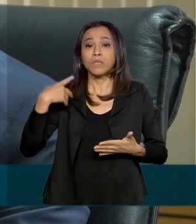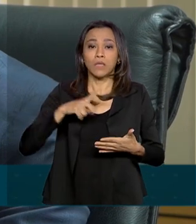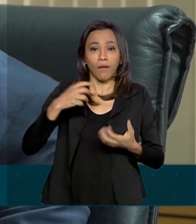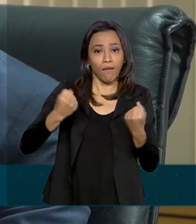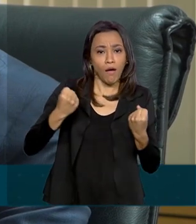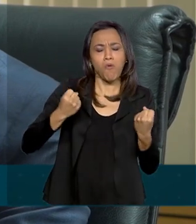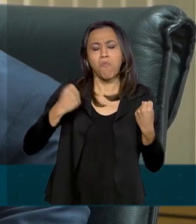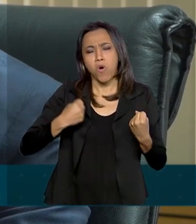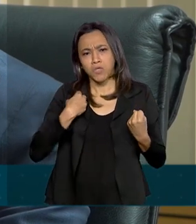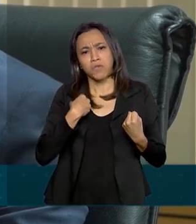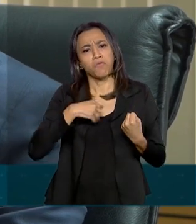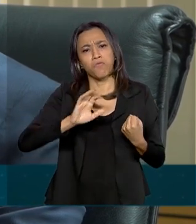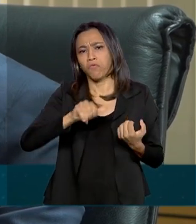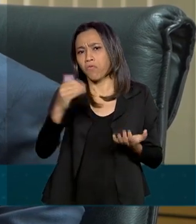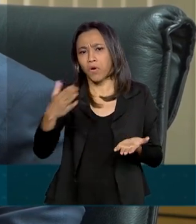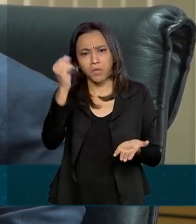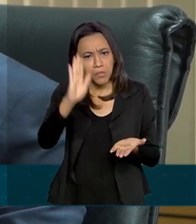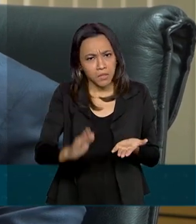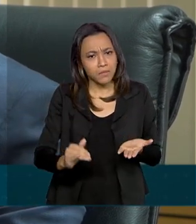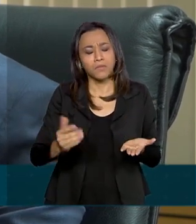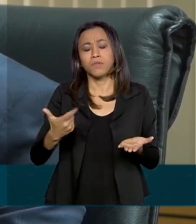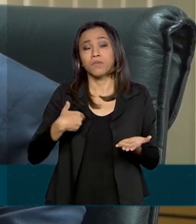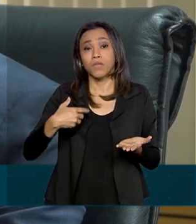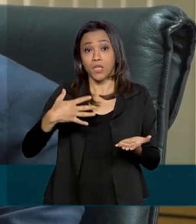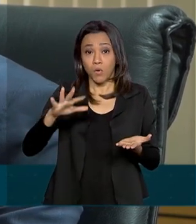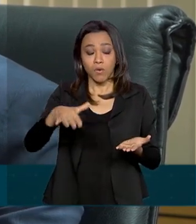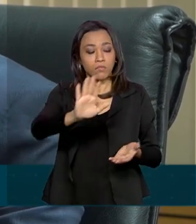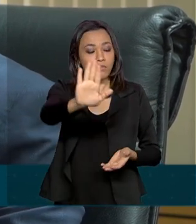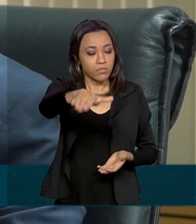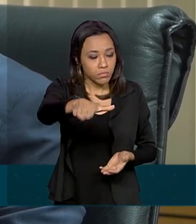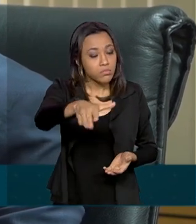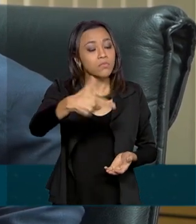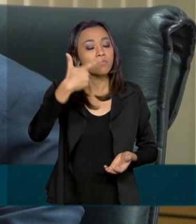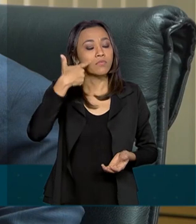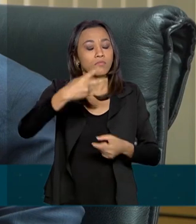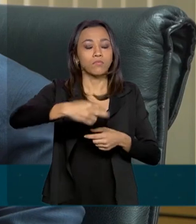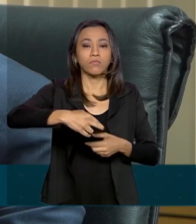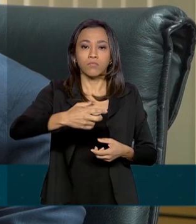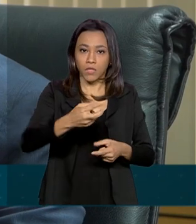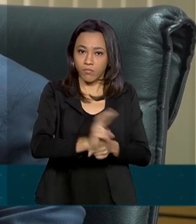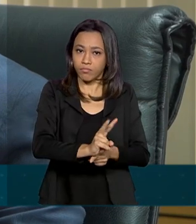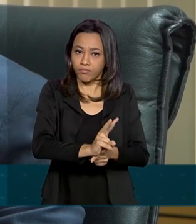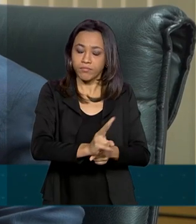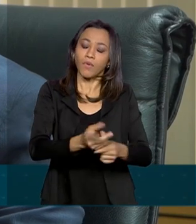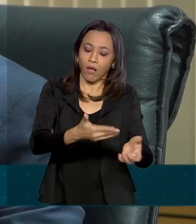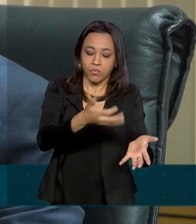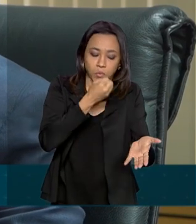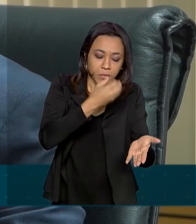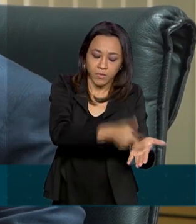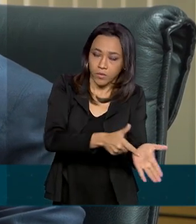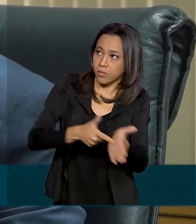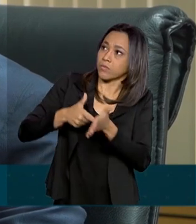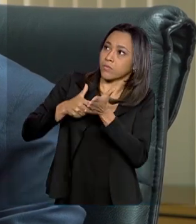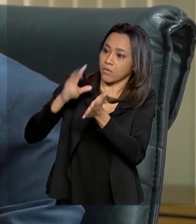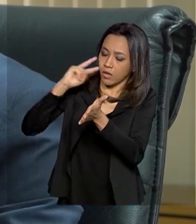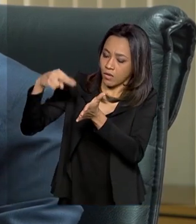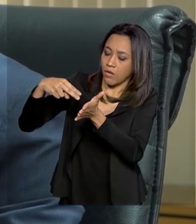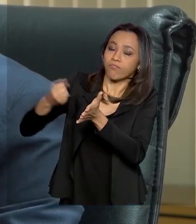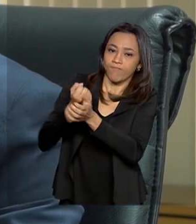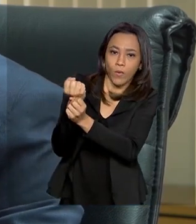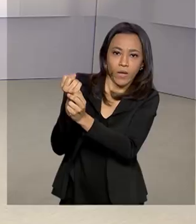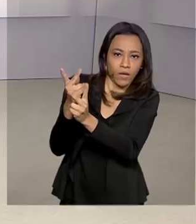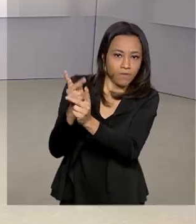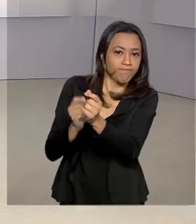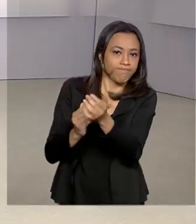fora do Brasil e, ao serem abordados pela fiscalização de trânsito, eles terem um instrumento capaz de validar esse